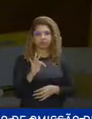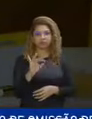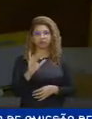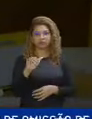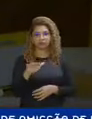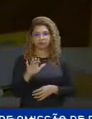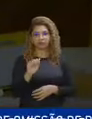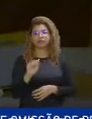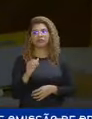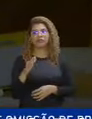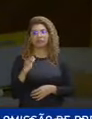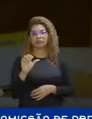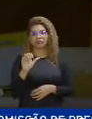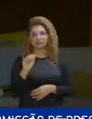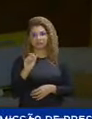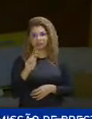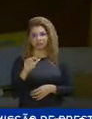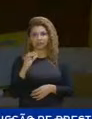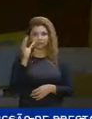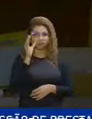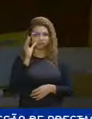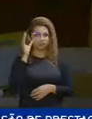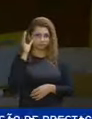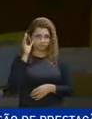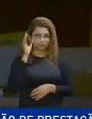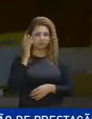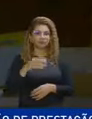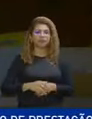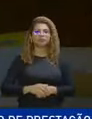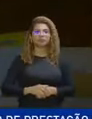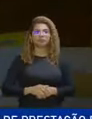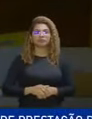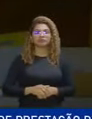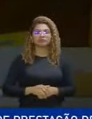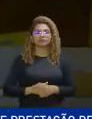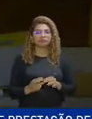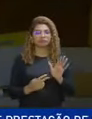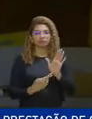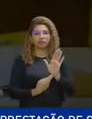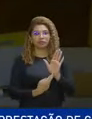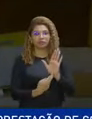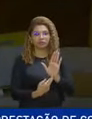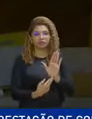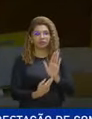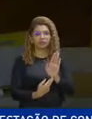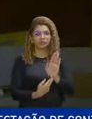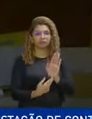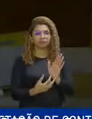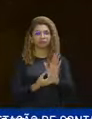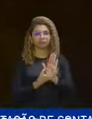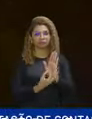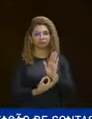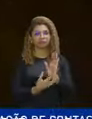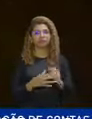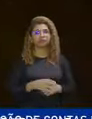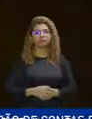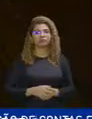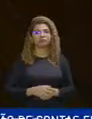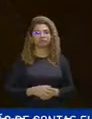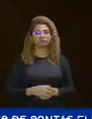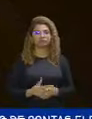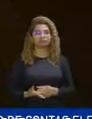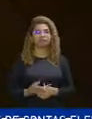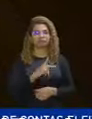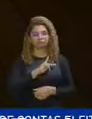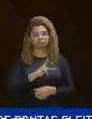Carlos Fernando, Paula Santos, Rivaldo Valente, Carlos Torque e Carmo Antônio. O relator está com a palavra. Senhor presidente,